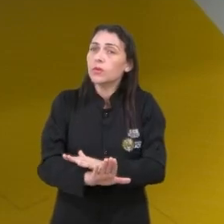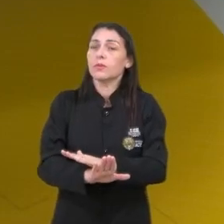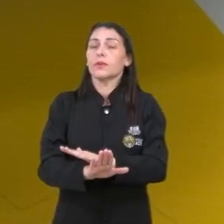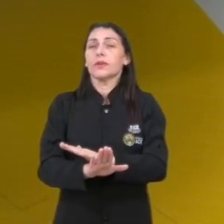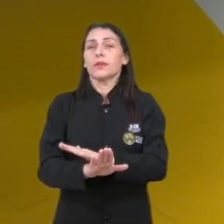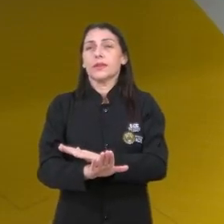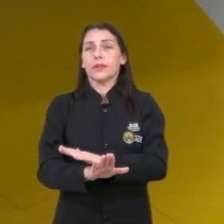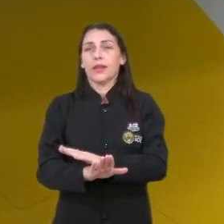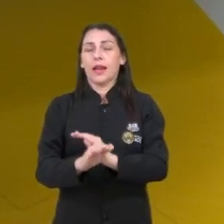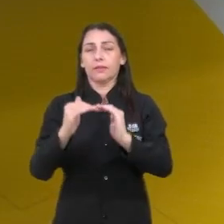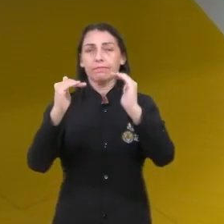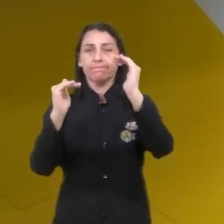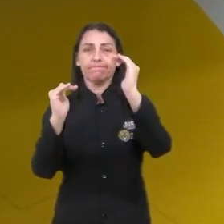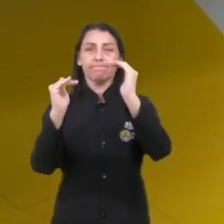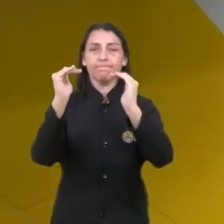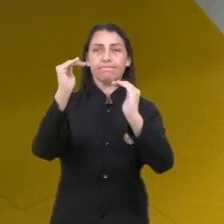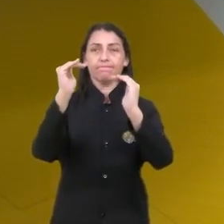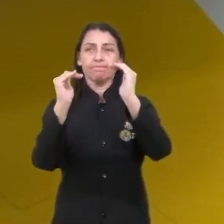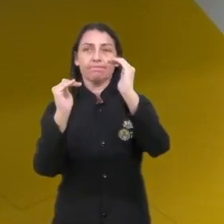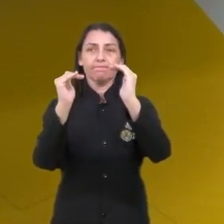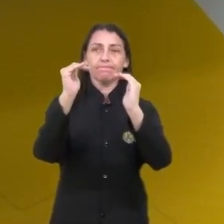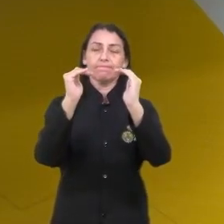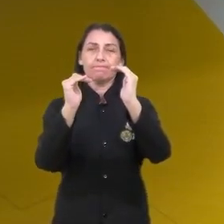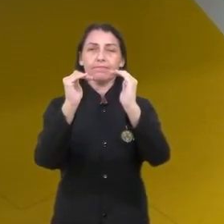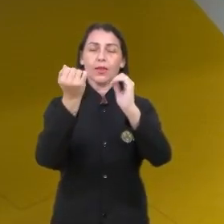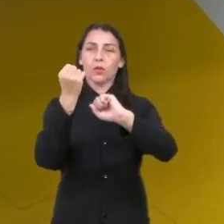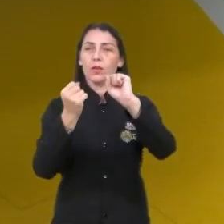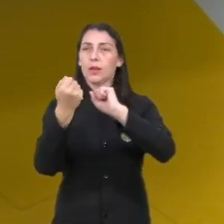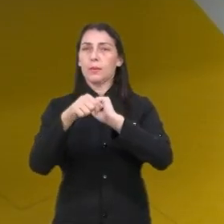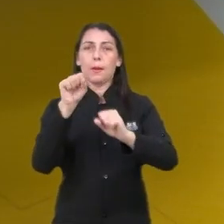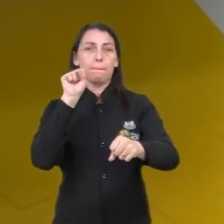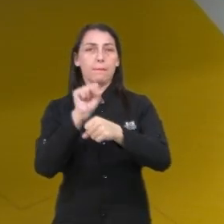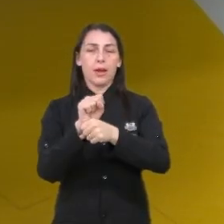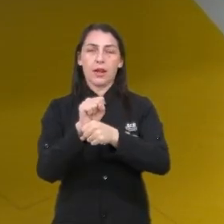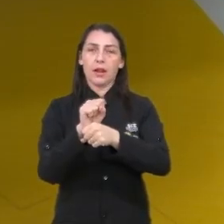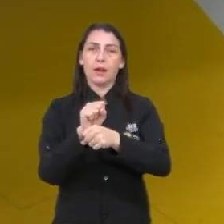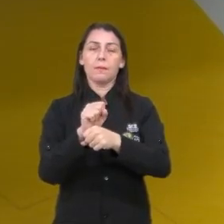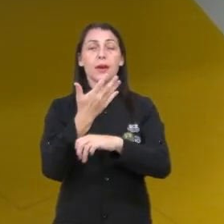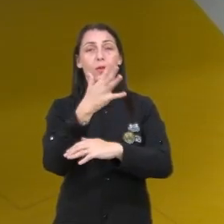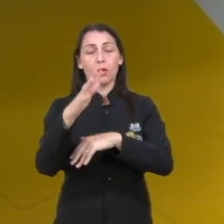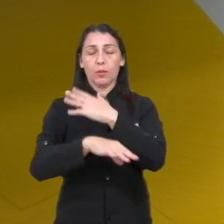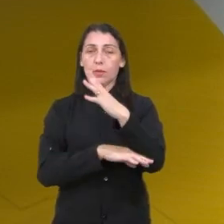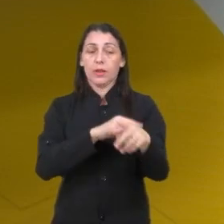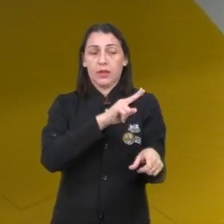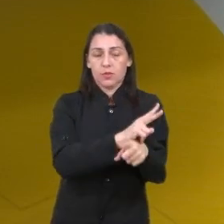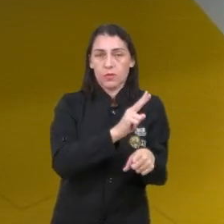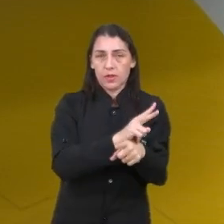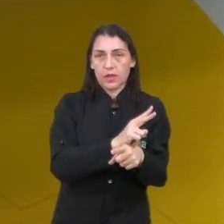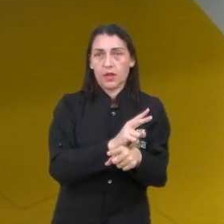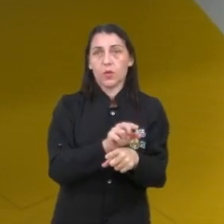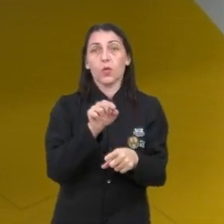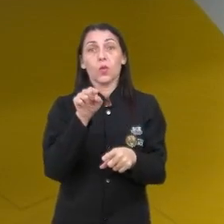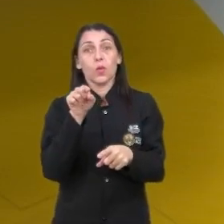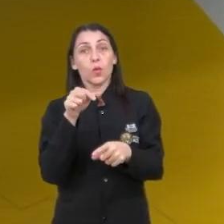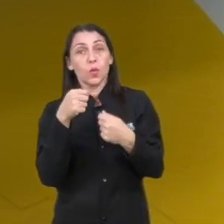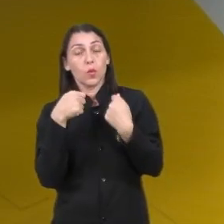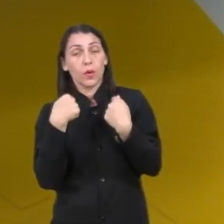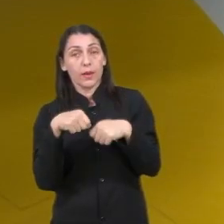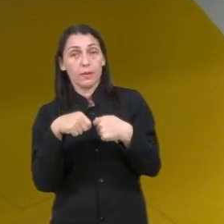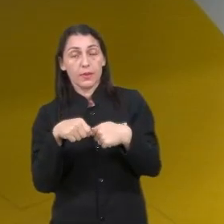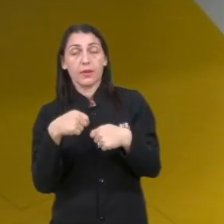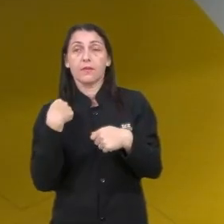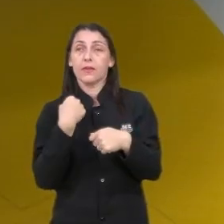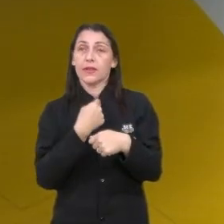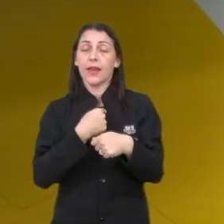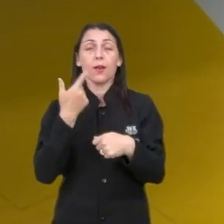a equilibrar as forças. A indústria não precisa parar para que o meio ambiente seja preservado. O que nós precisamos fazer